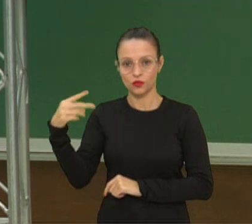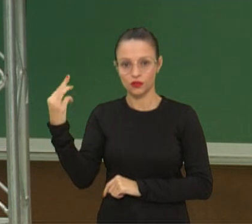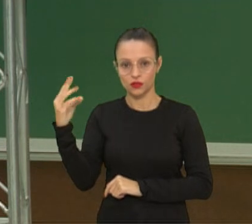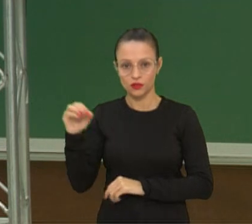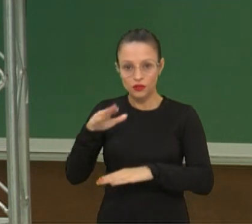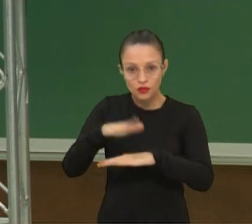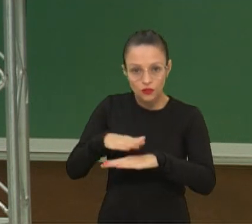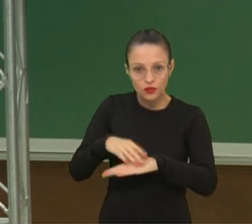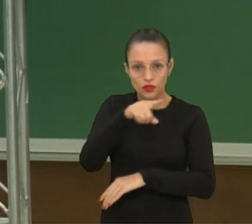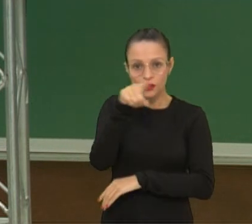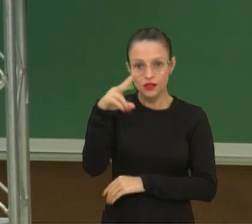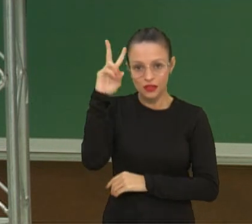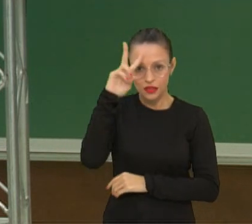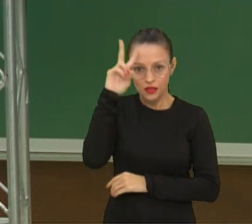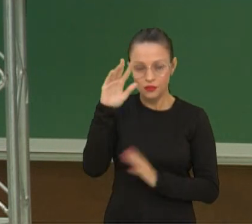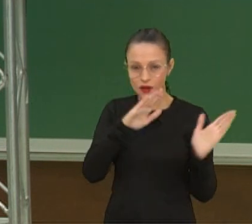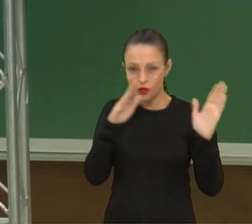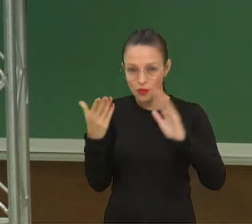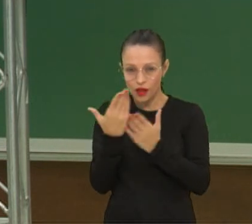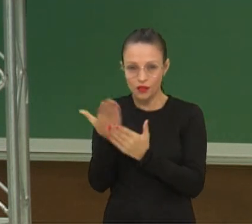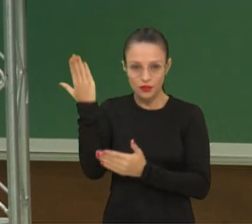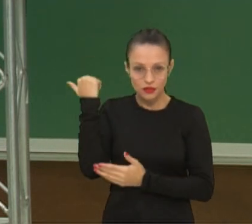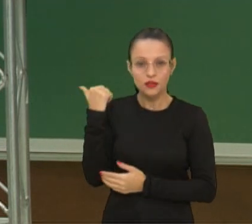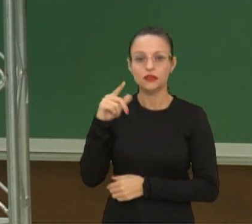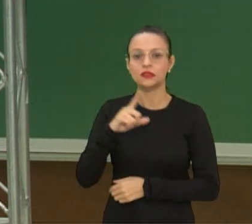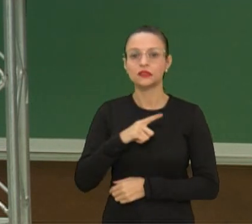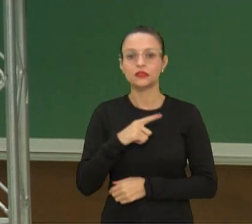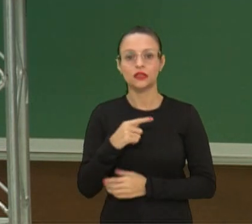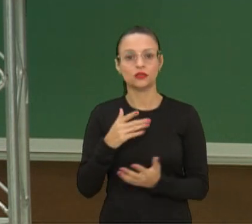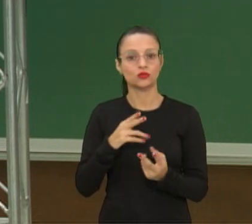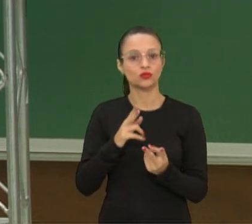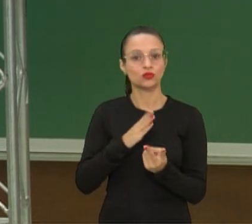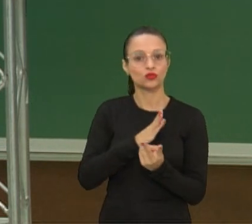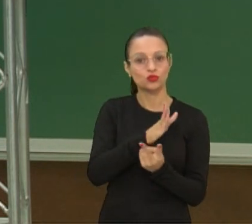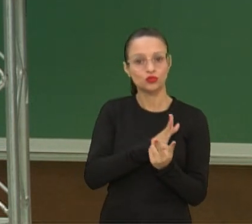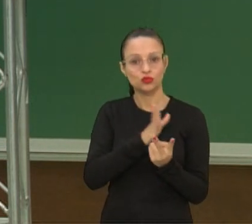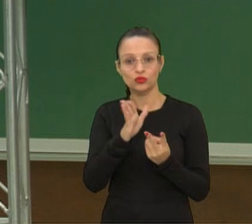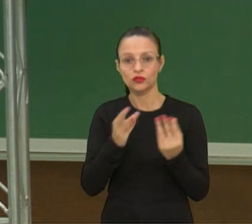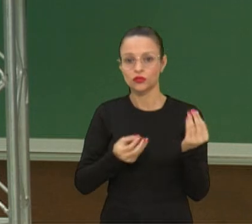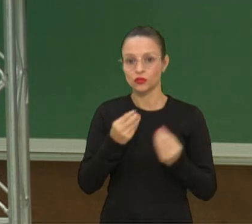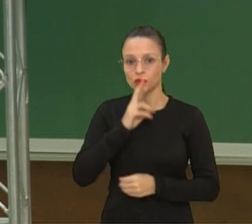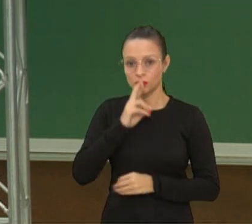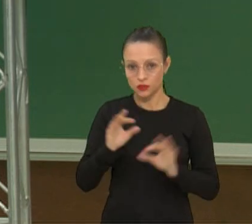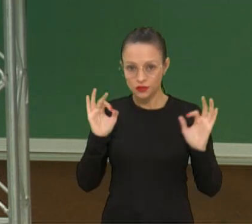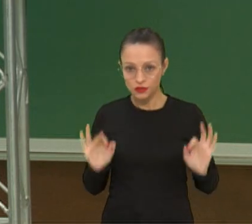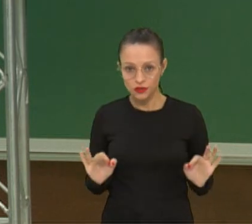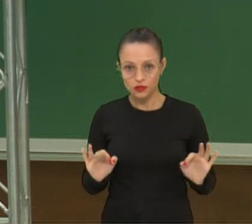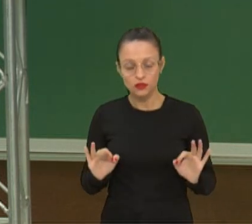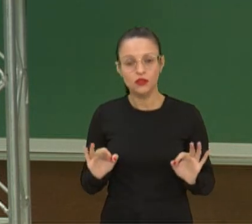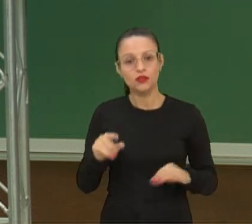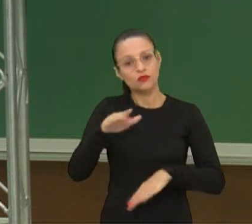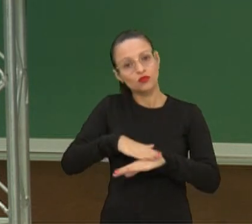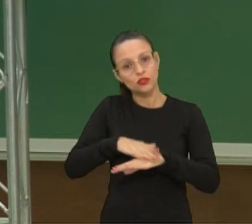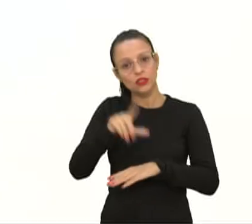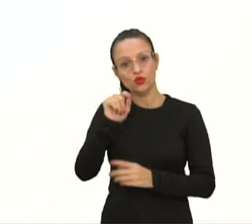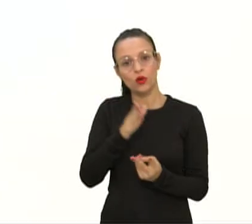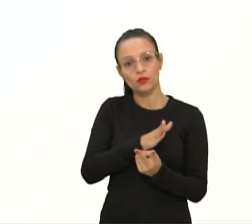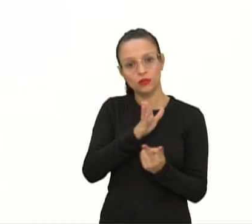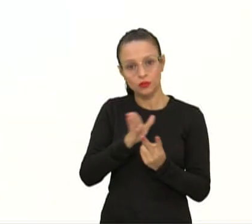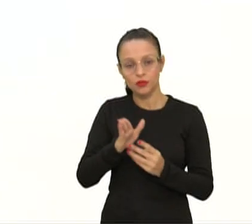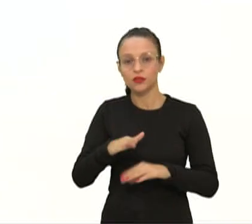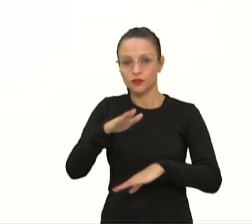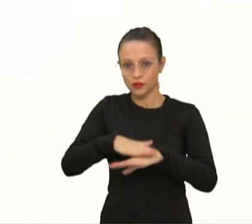Se você se lembrar, se você acompanhou a aula anterior, nós temos 2 maneiras de resolver. Certo? Então, escolha uma delas e